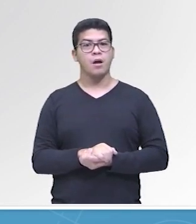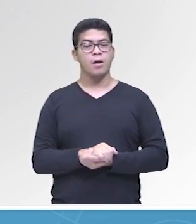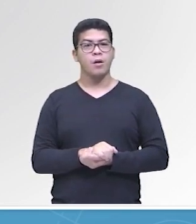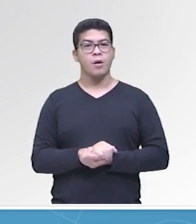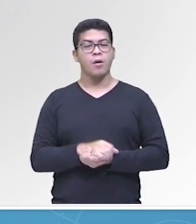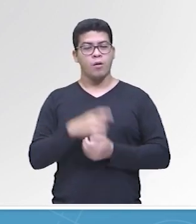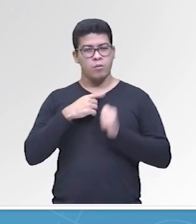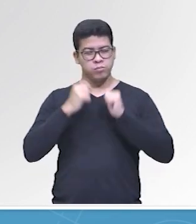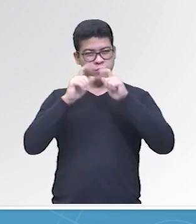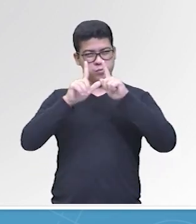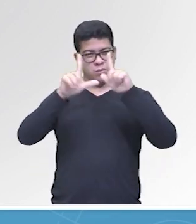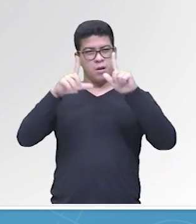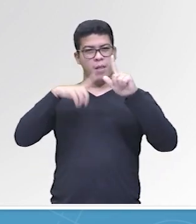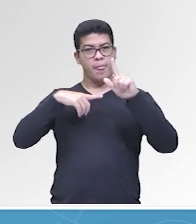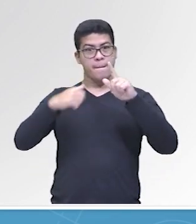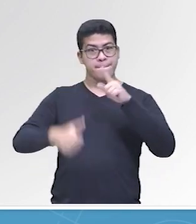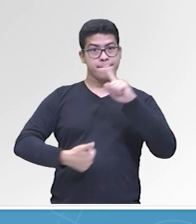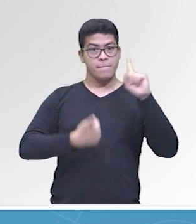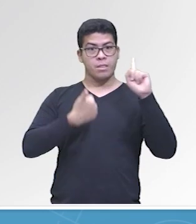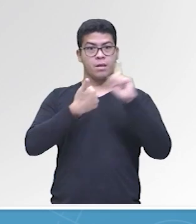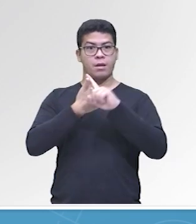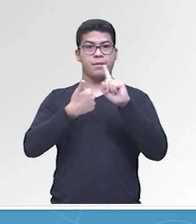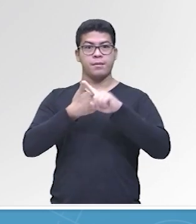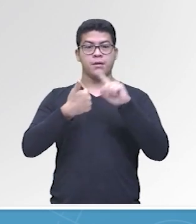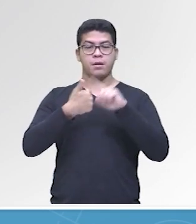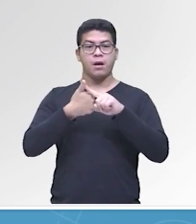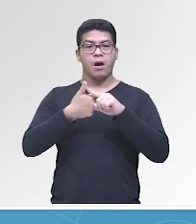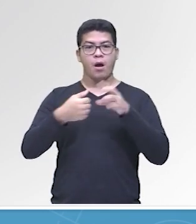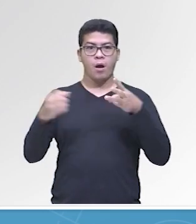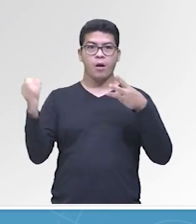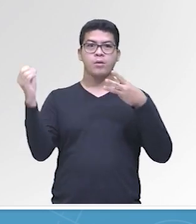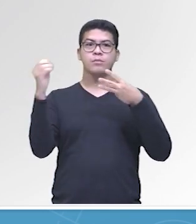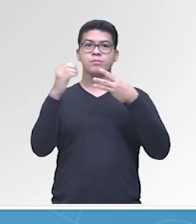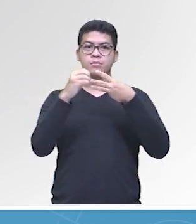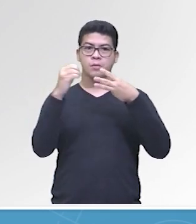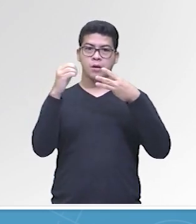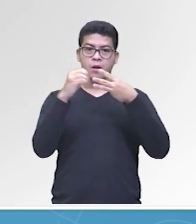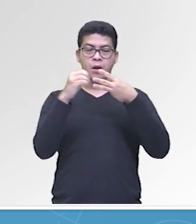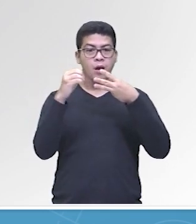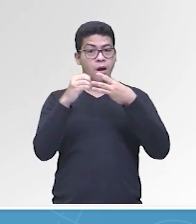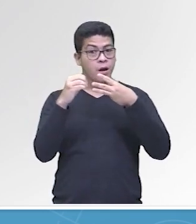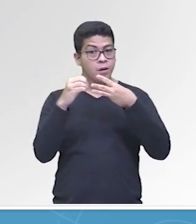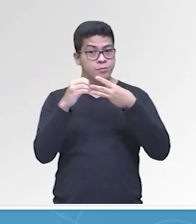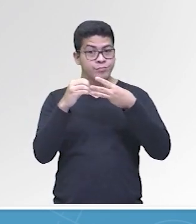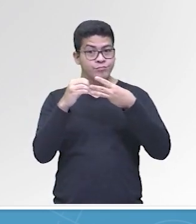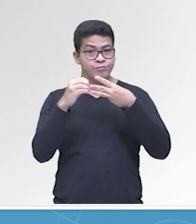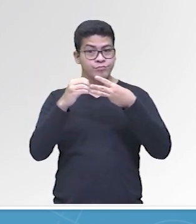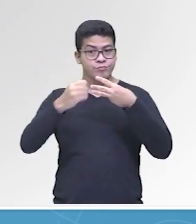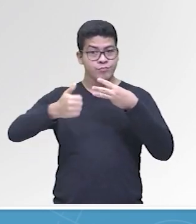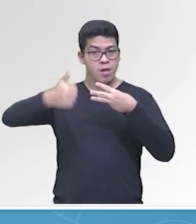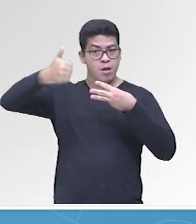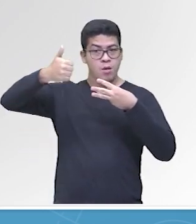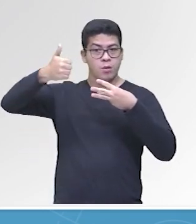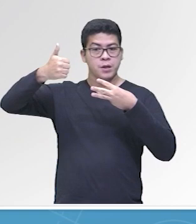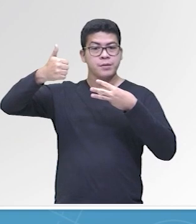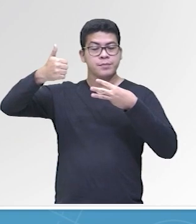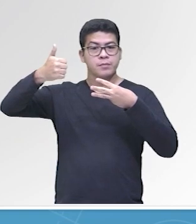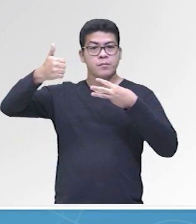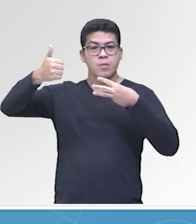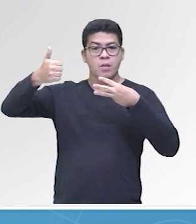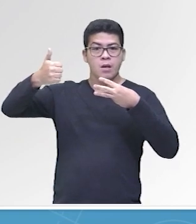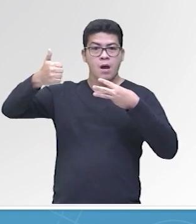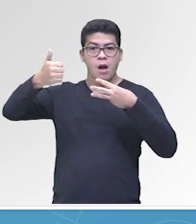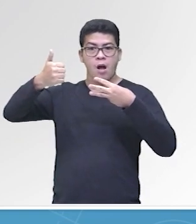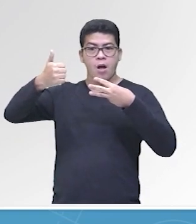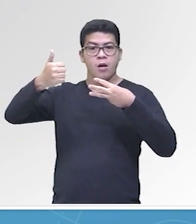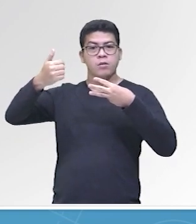vídeo. Tudo se inicia pela célula, né? Você tem aqui os níveis de organização, inicia aqui com a célula. Da célula, você